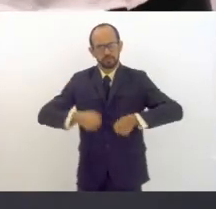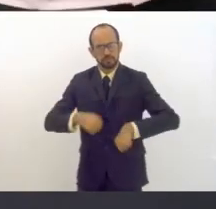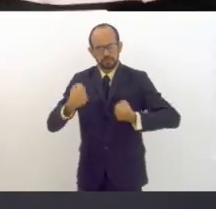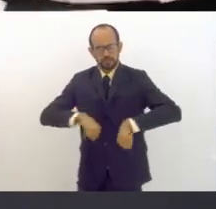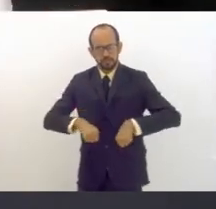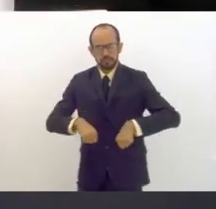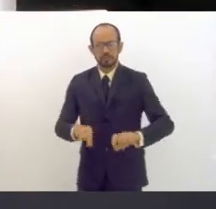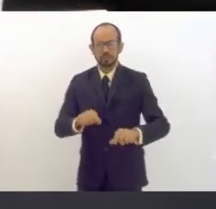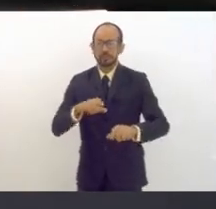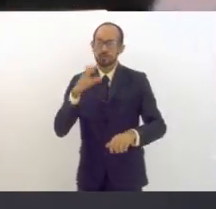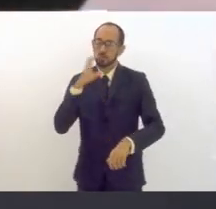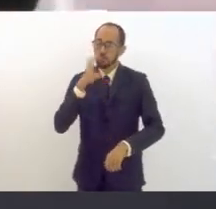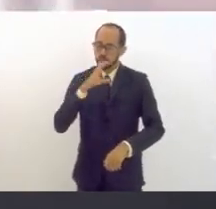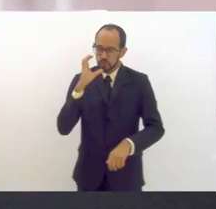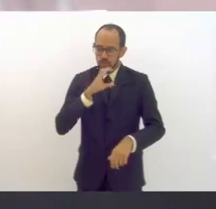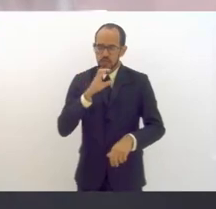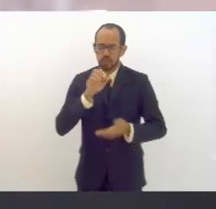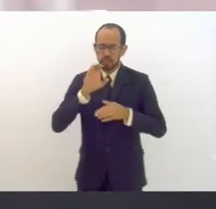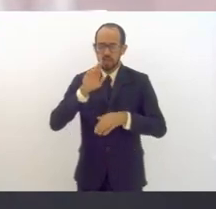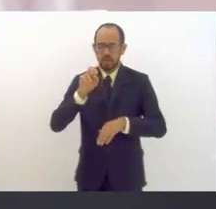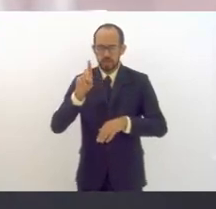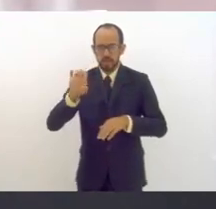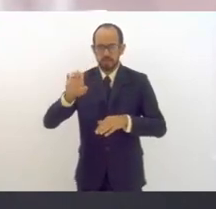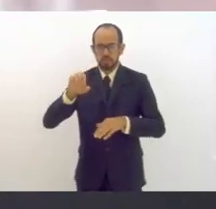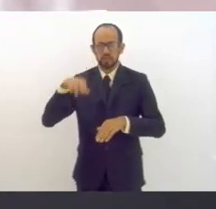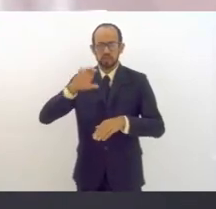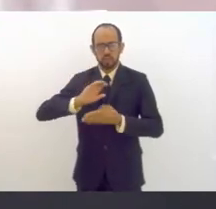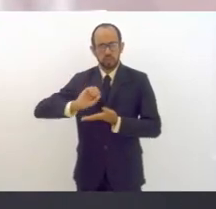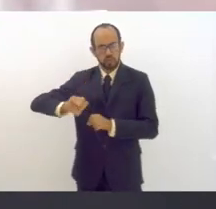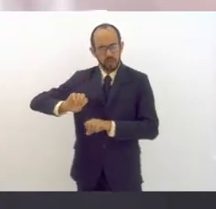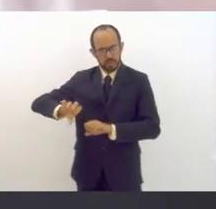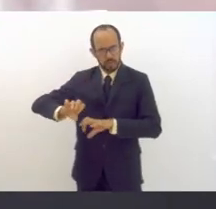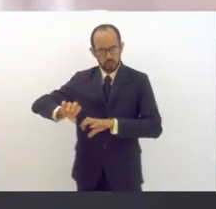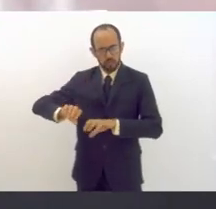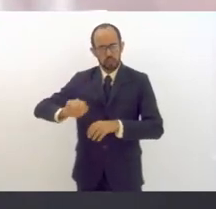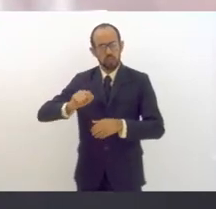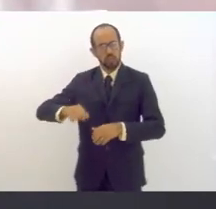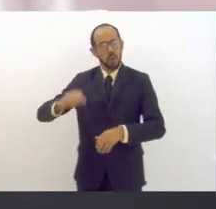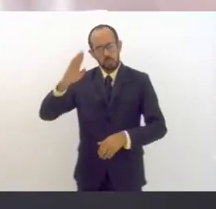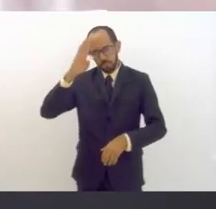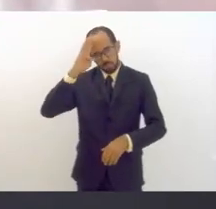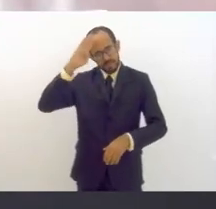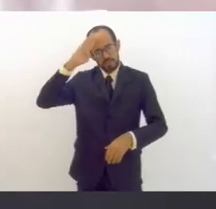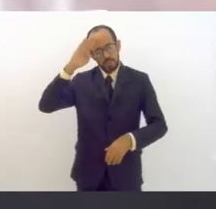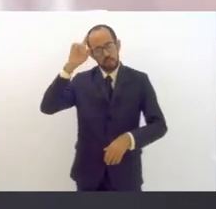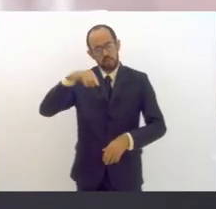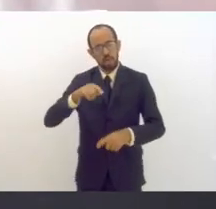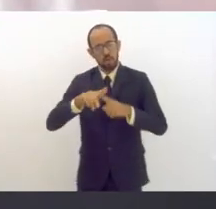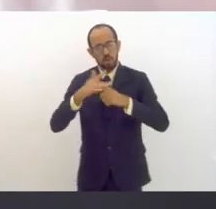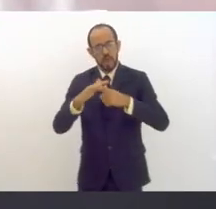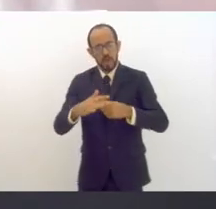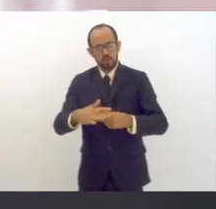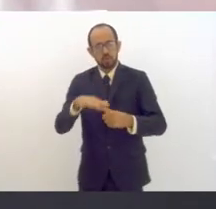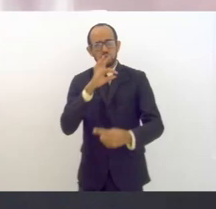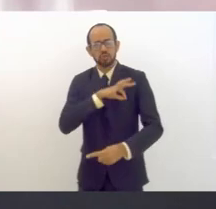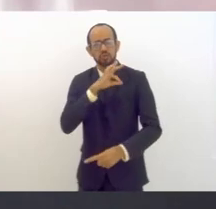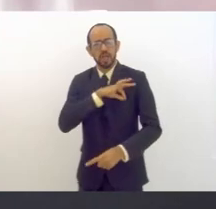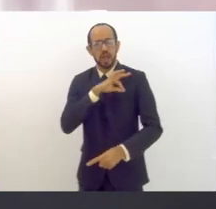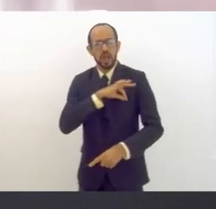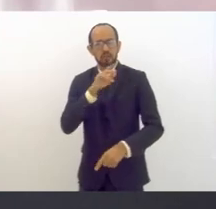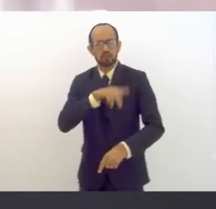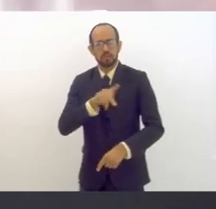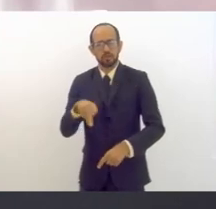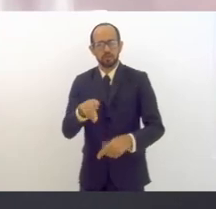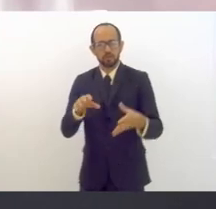na rede de educação. E aí eu cito com destaque o respeito ao piso nacional do magistério, que é algo que a gente espera que esteja